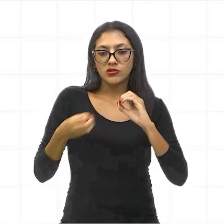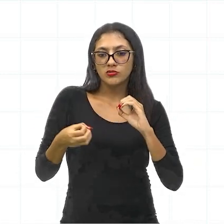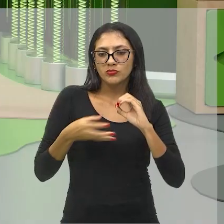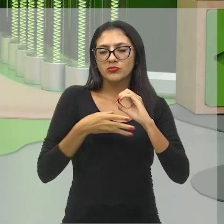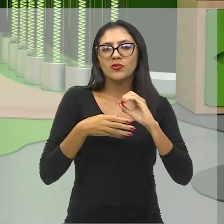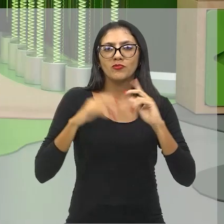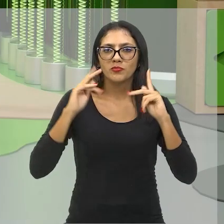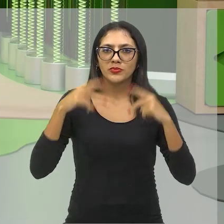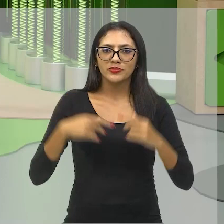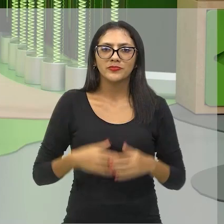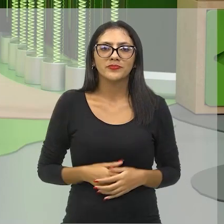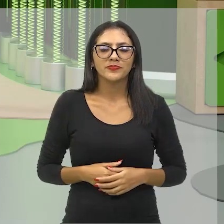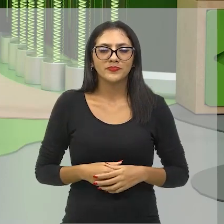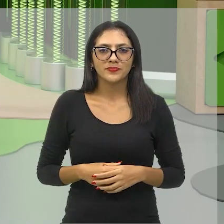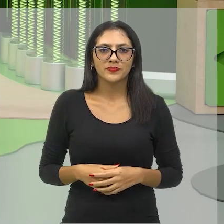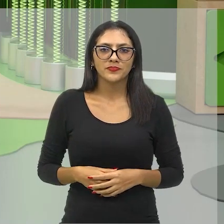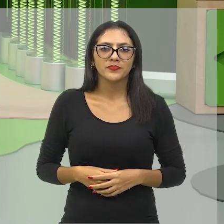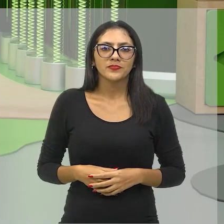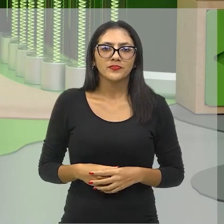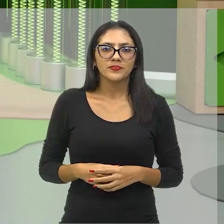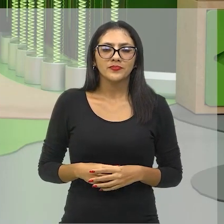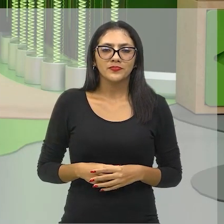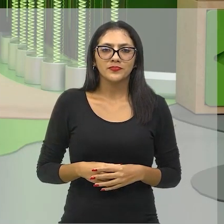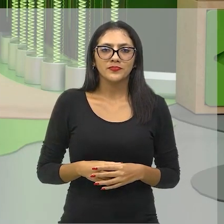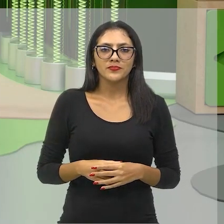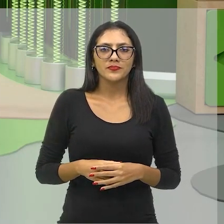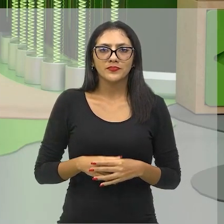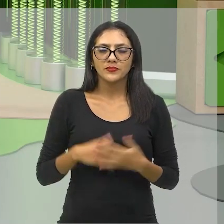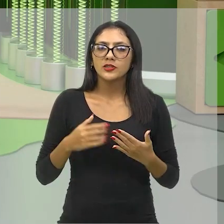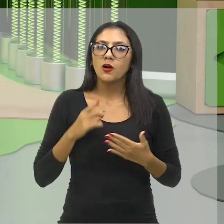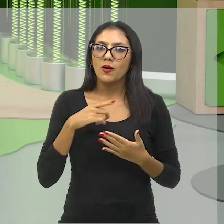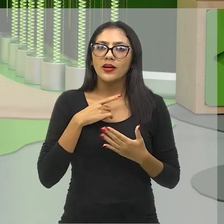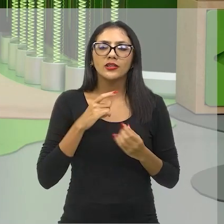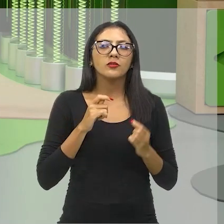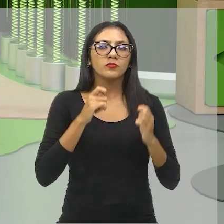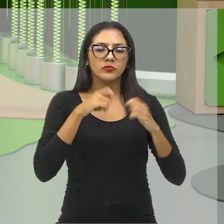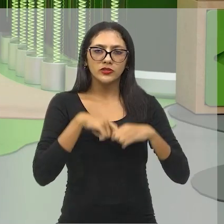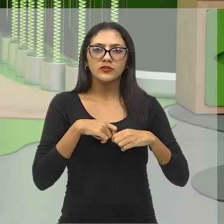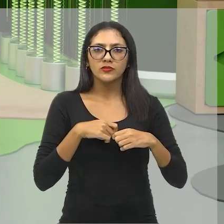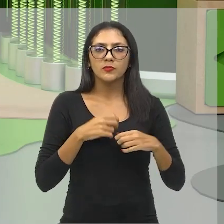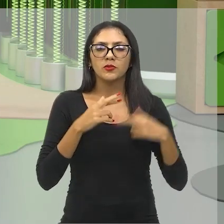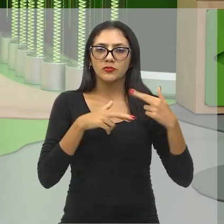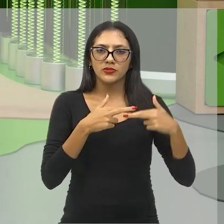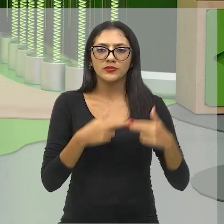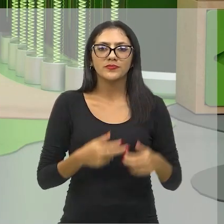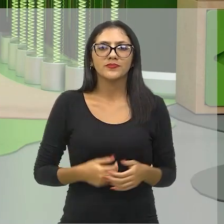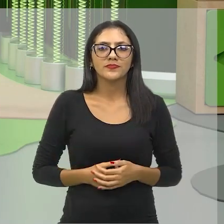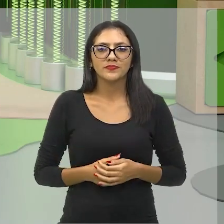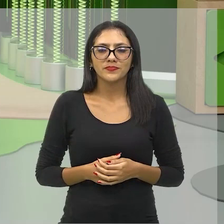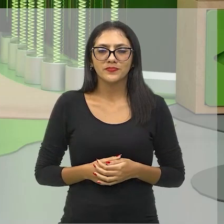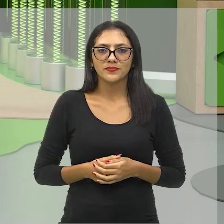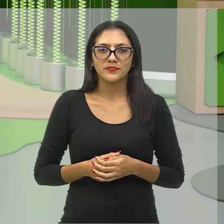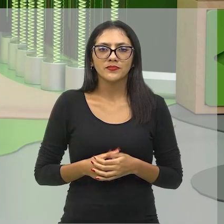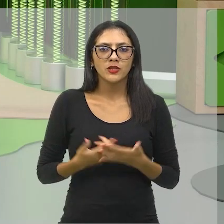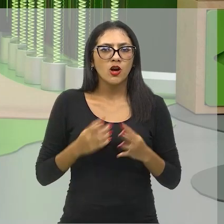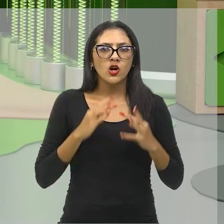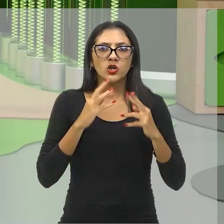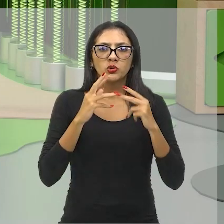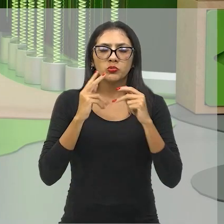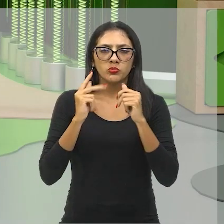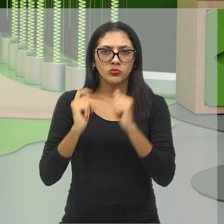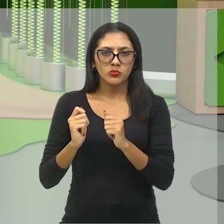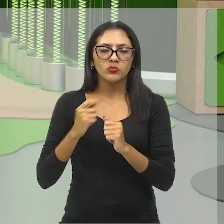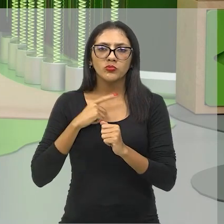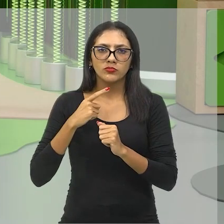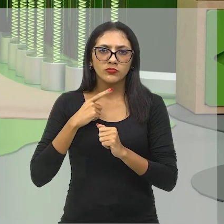pôde observar, certo? Dessa forma, nós temos, então, a reprodução humana. E como nós dissemos, tudo vai acontecer após ali o